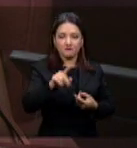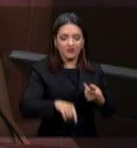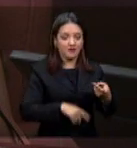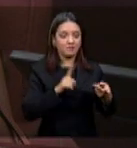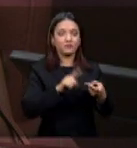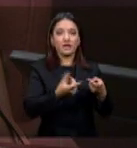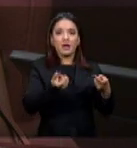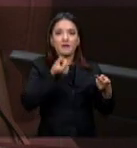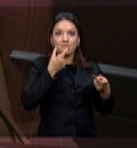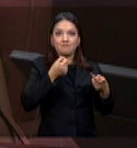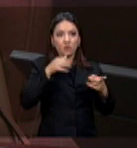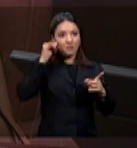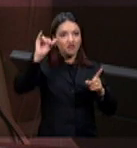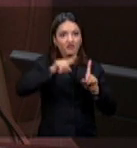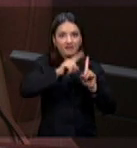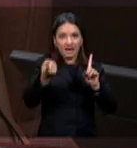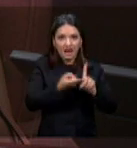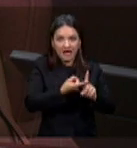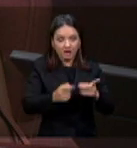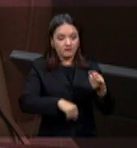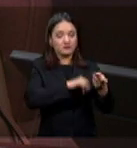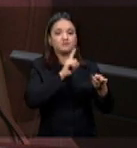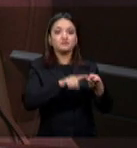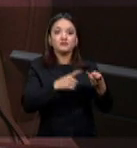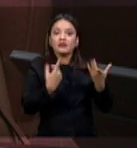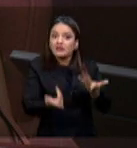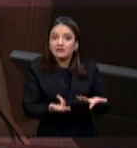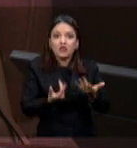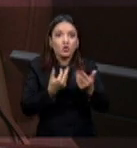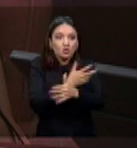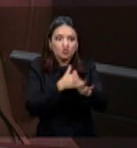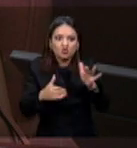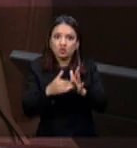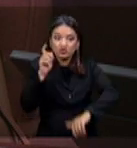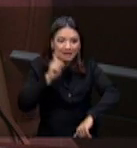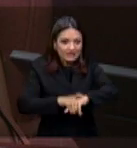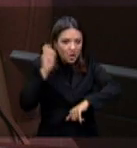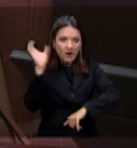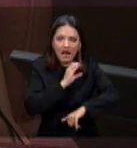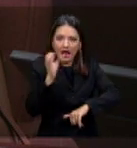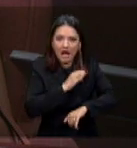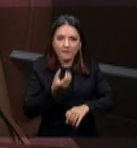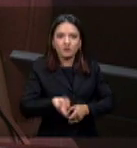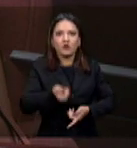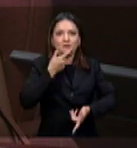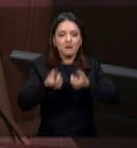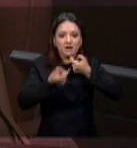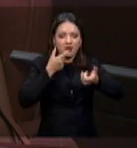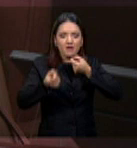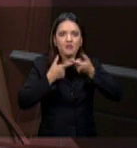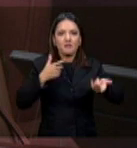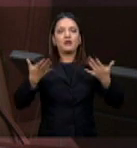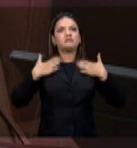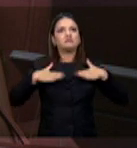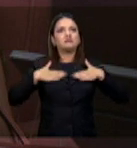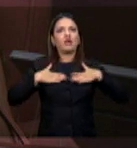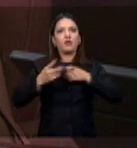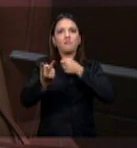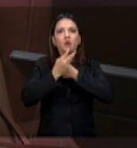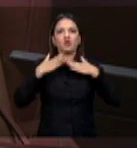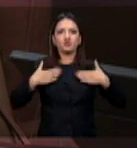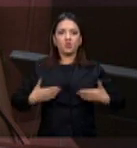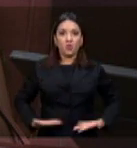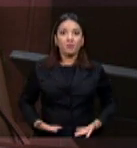para evitar uma gravidez indesejada. Essa lei praticamente não é cumprida pelo Brasil. As mulheres têm extrema dificuldade em conseguir